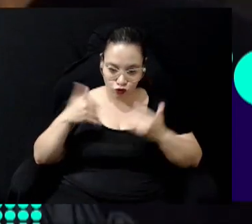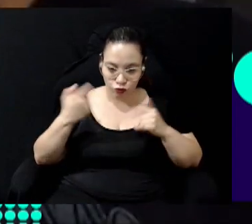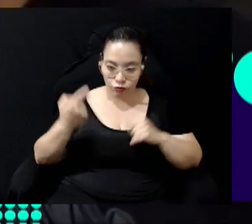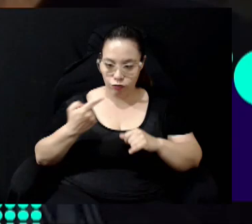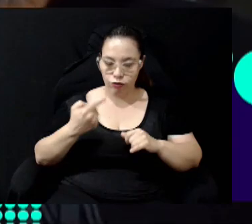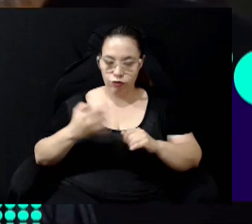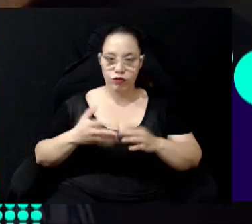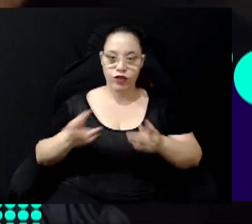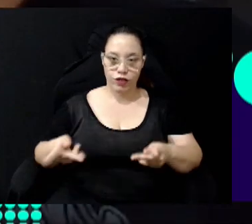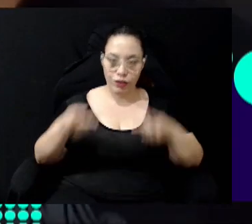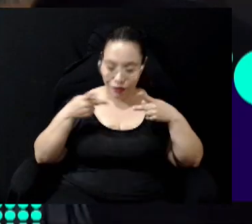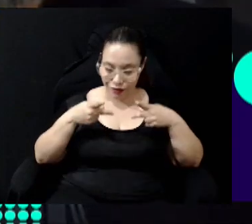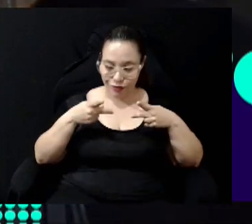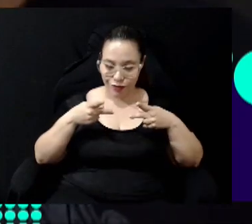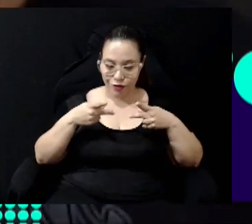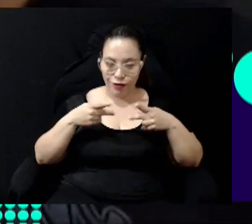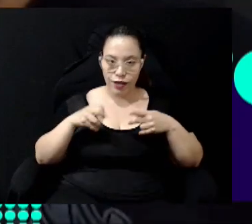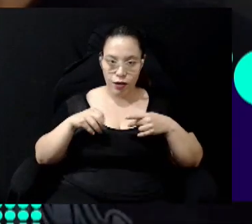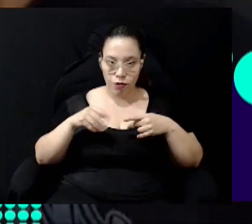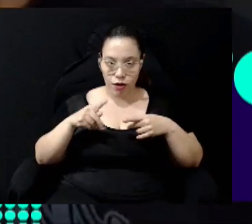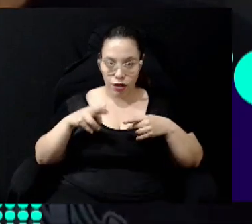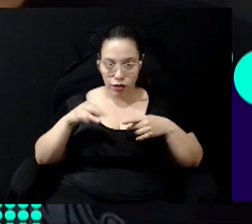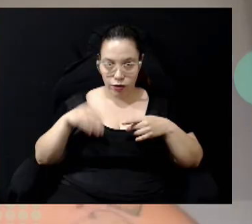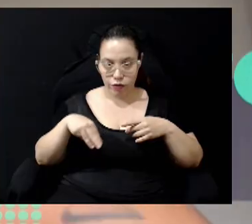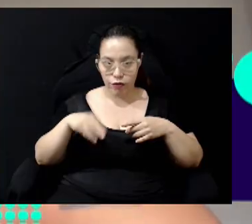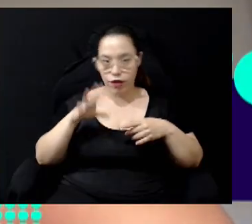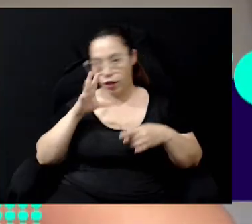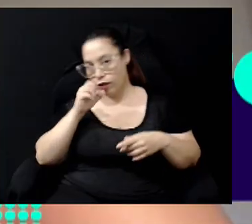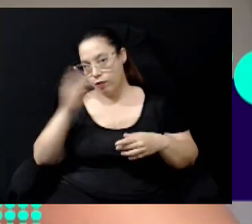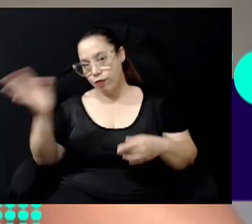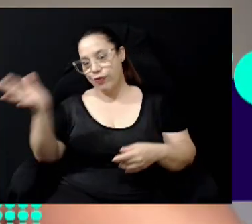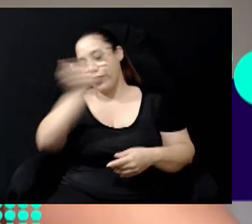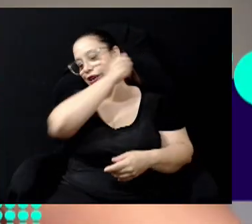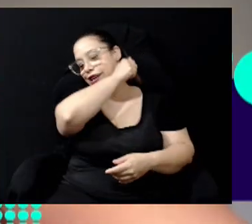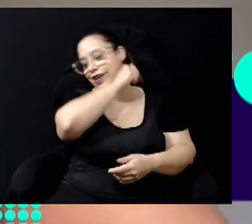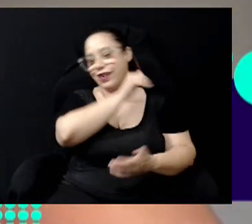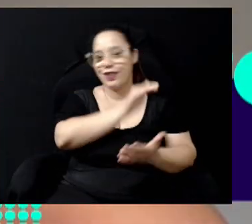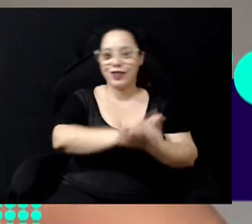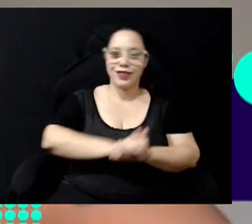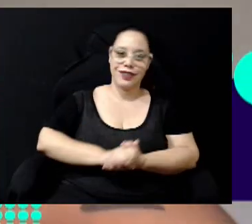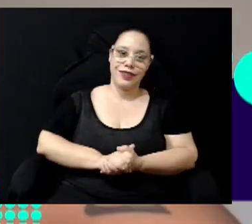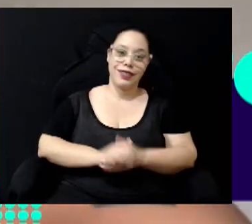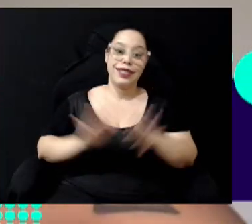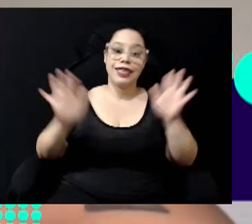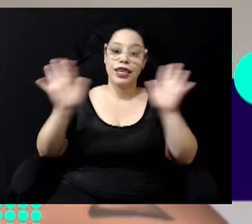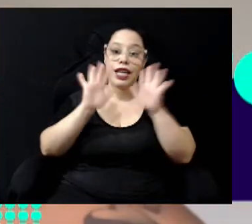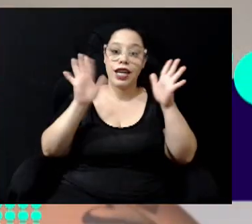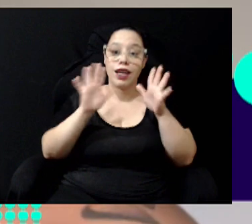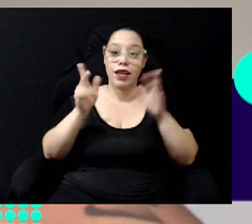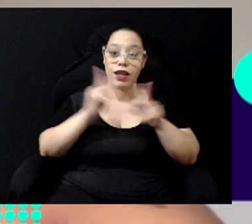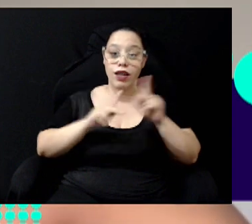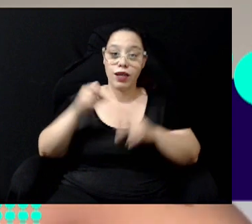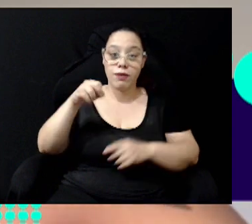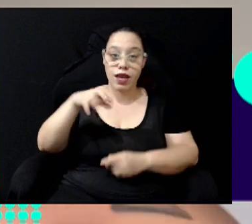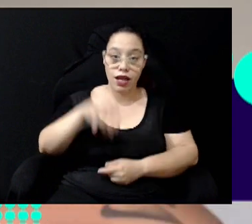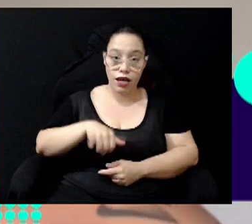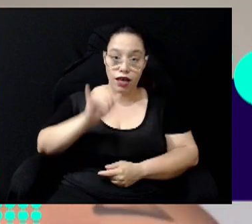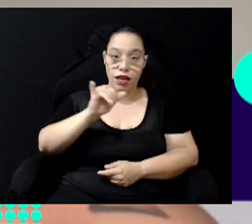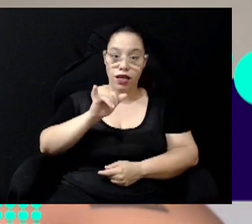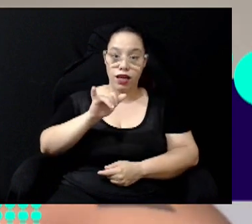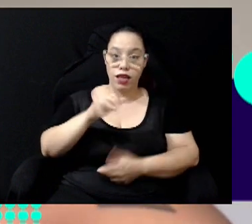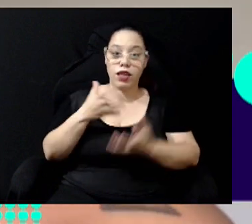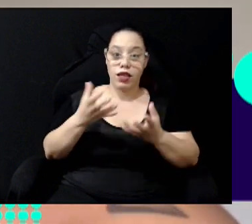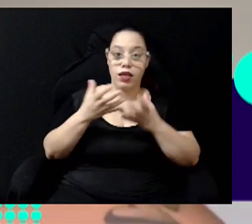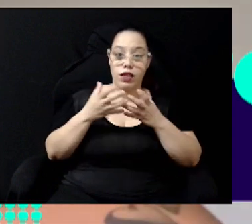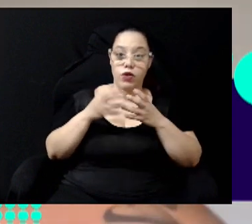bem-vindos, Blackaman, sabadão. Bora! E aí, povo, aqui é a Meli e eu queria deixar um recado pra você